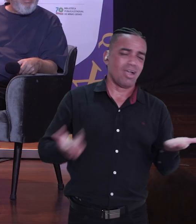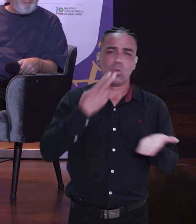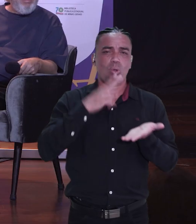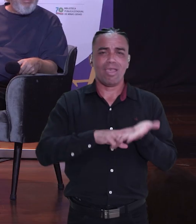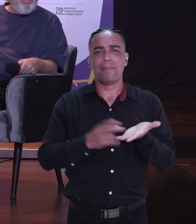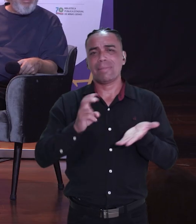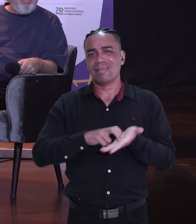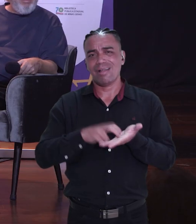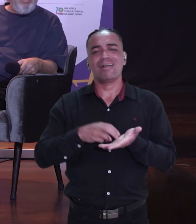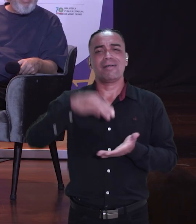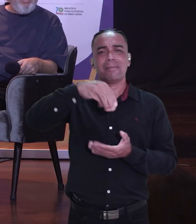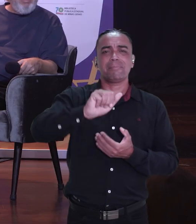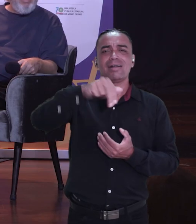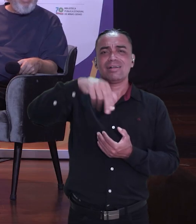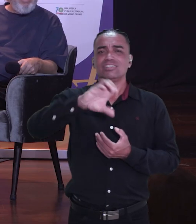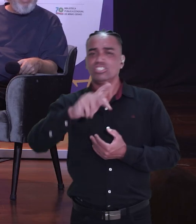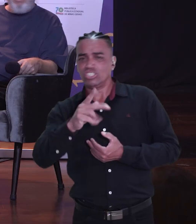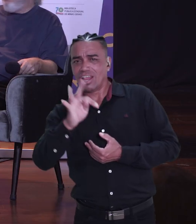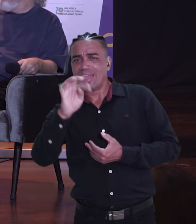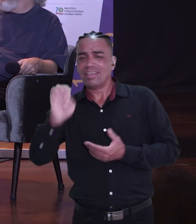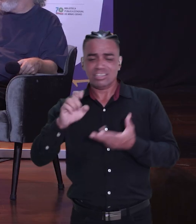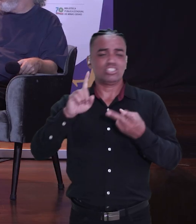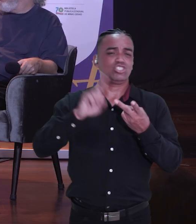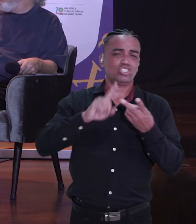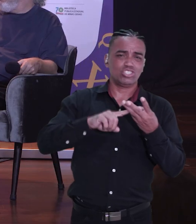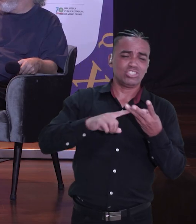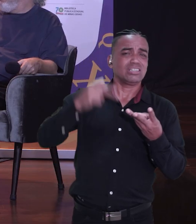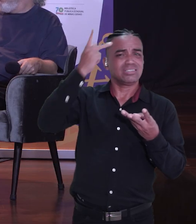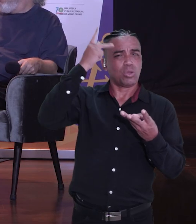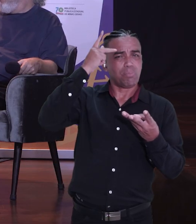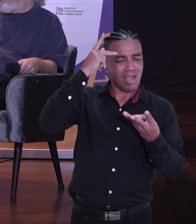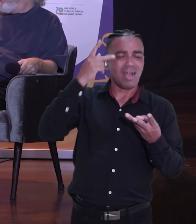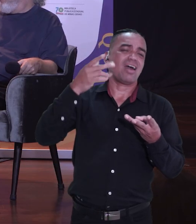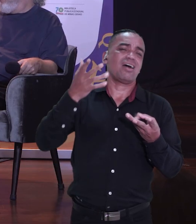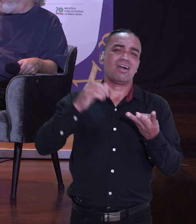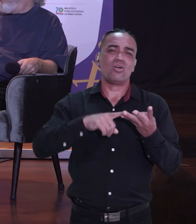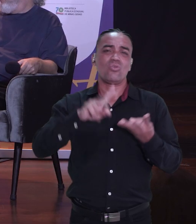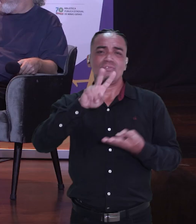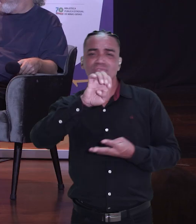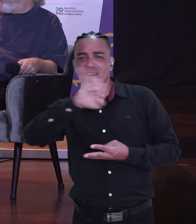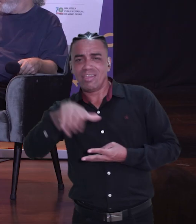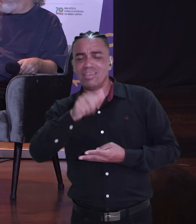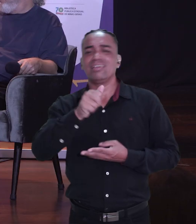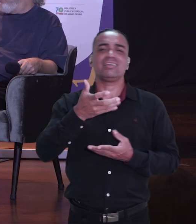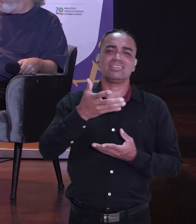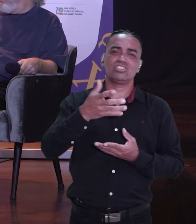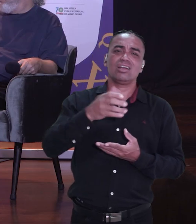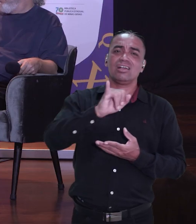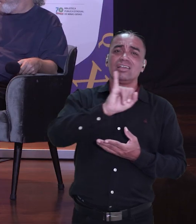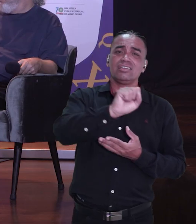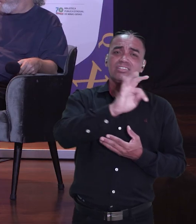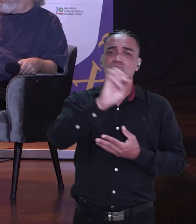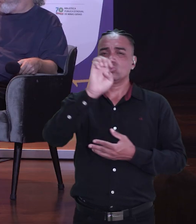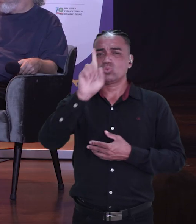da Manhã, na Manchete, no Jornal do Brasil, na Folha de São Paulo, no Estado de São Paulo, na Veja, na Isto É, enfim, na Playboy,